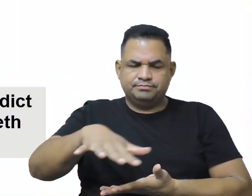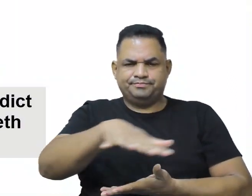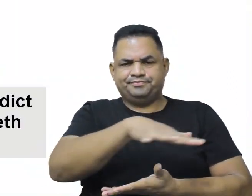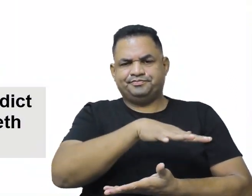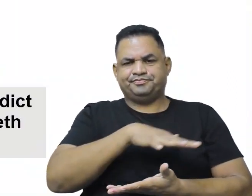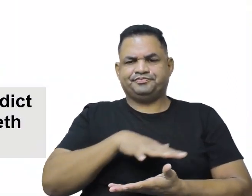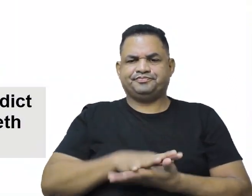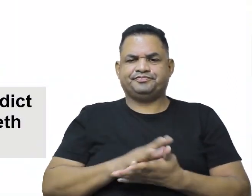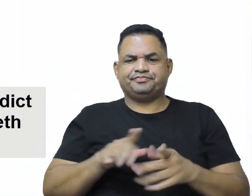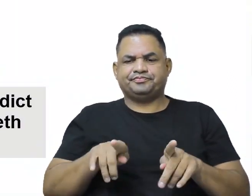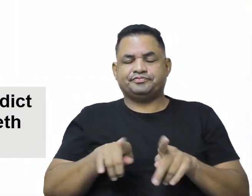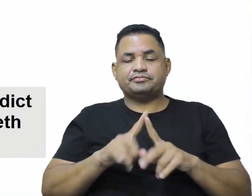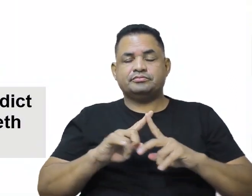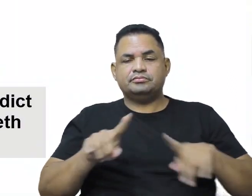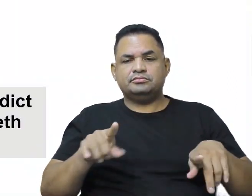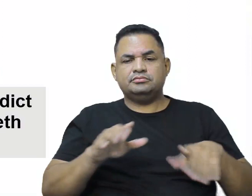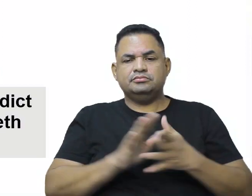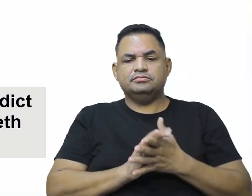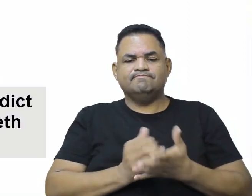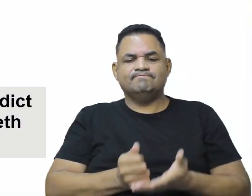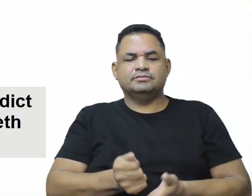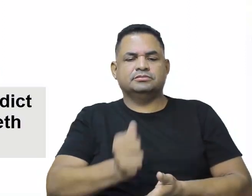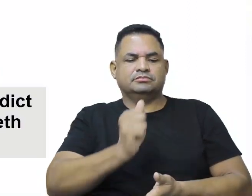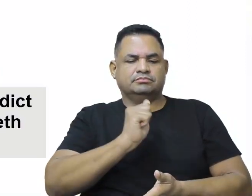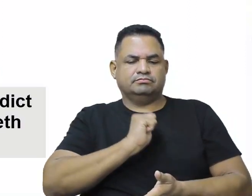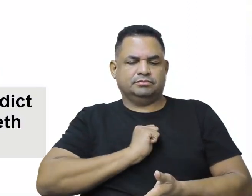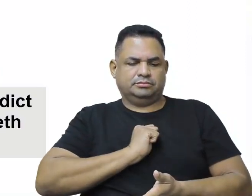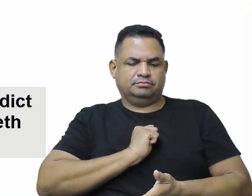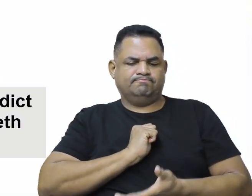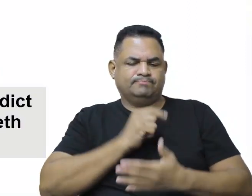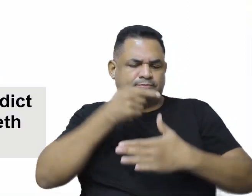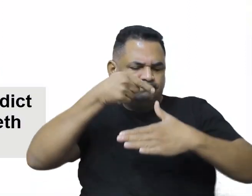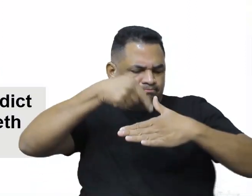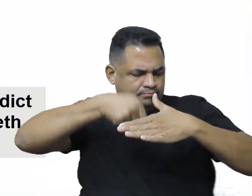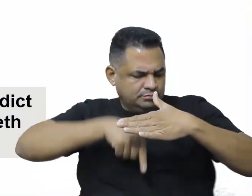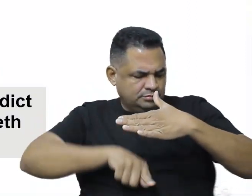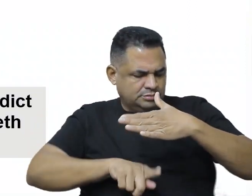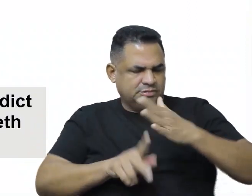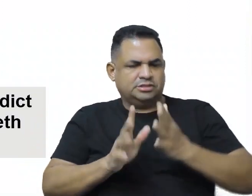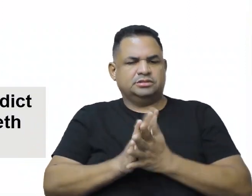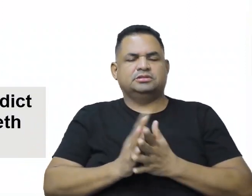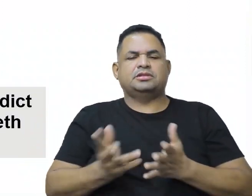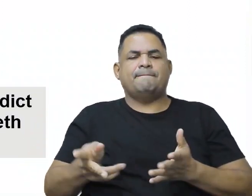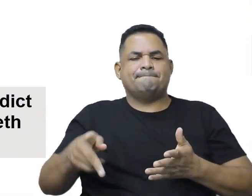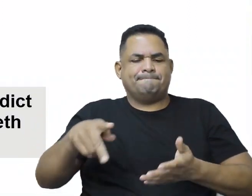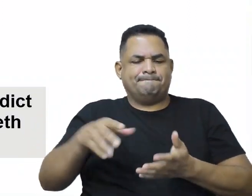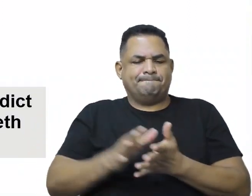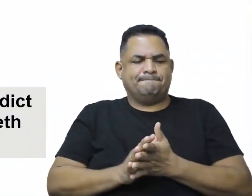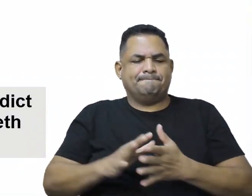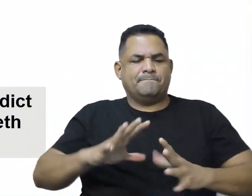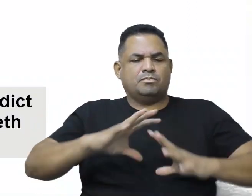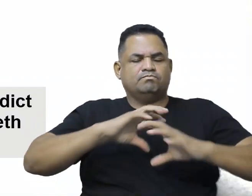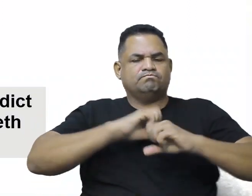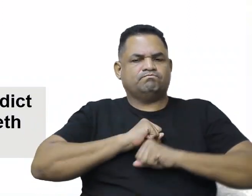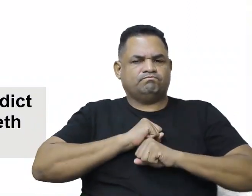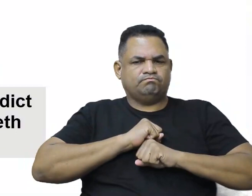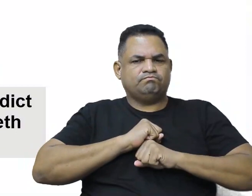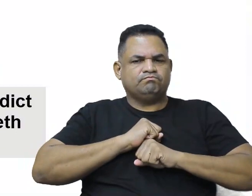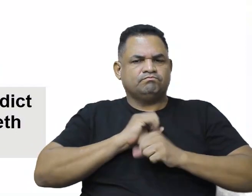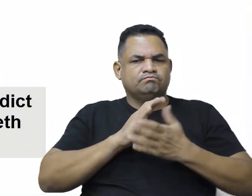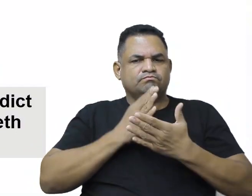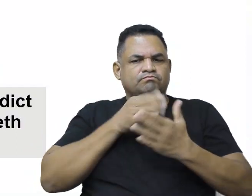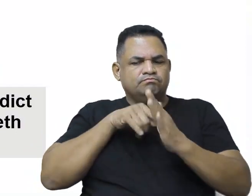mas que a antropologia de tanto se aprofundar e se apropriar deu estudo da cultura